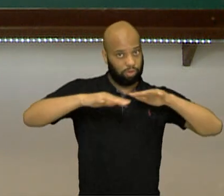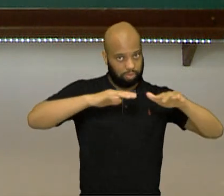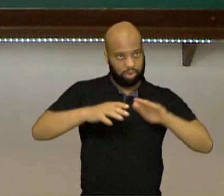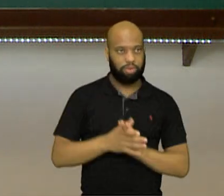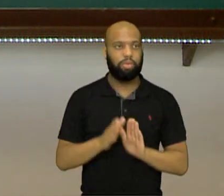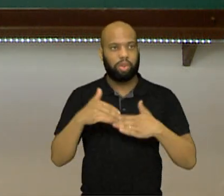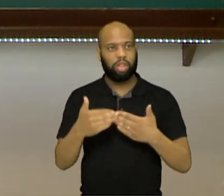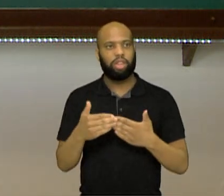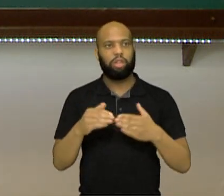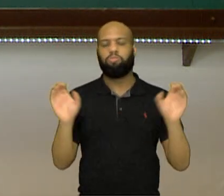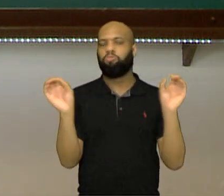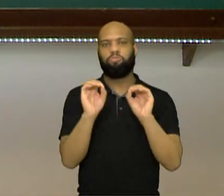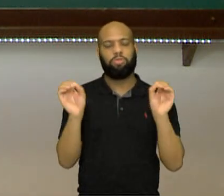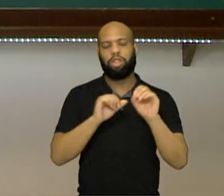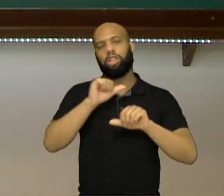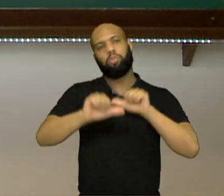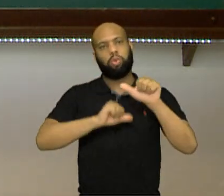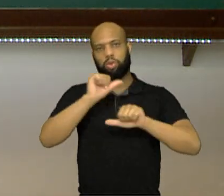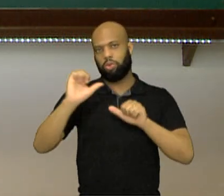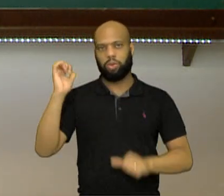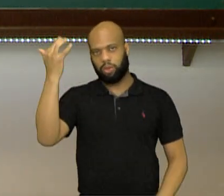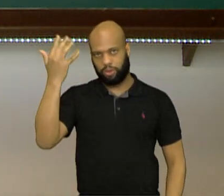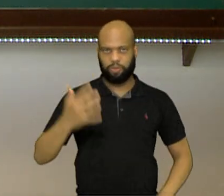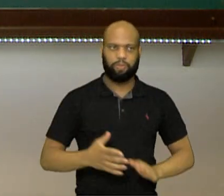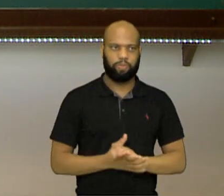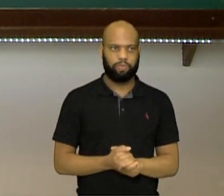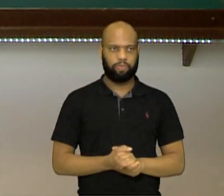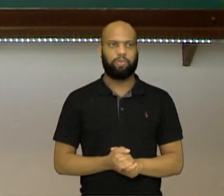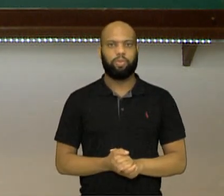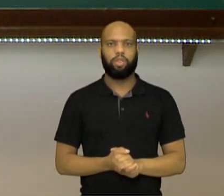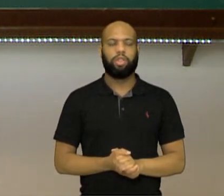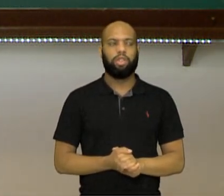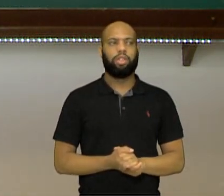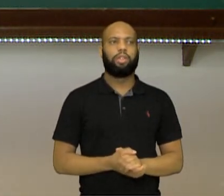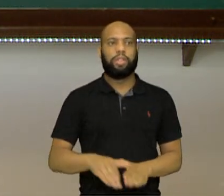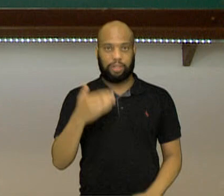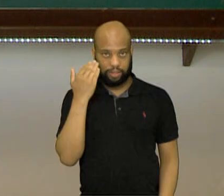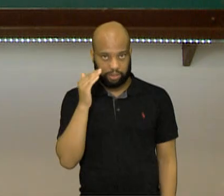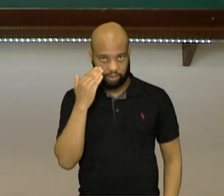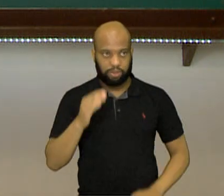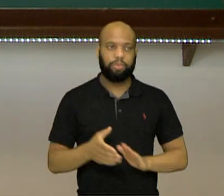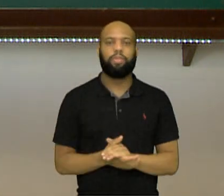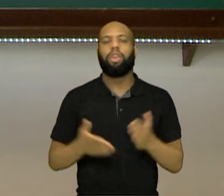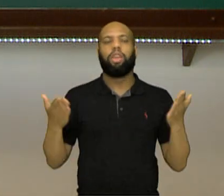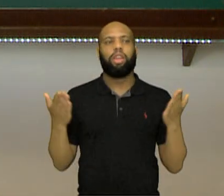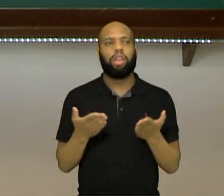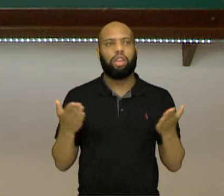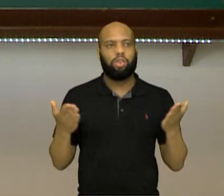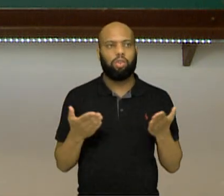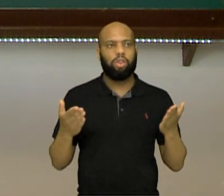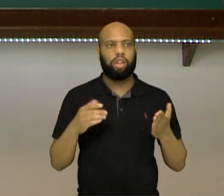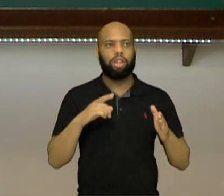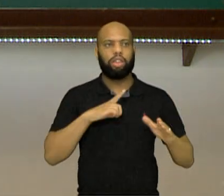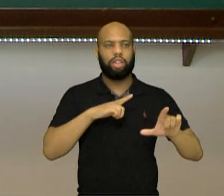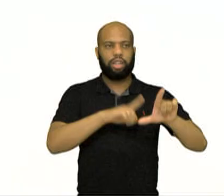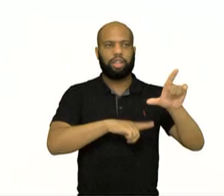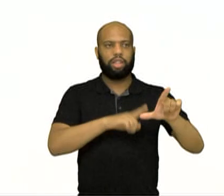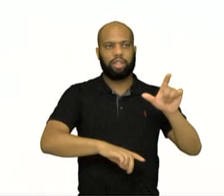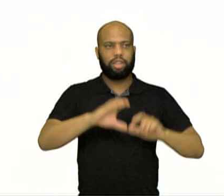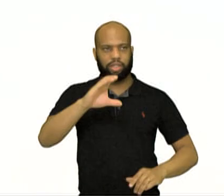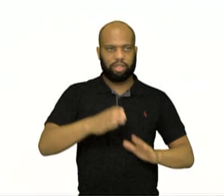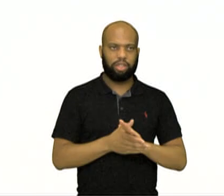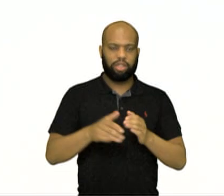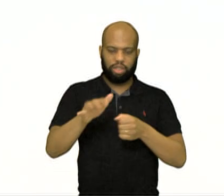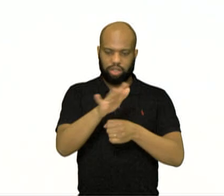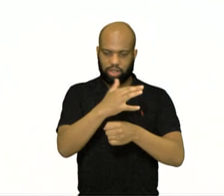Então, nenhuma transformação. Tá certo? Agora, letra C. A carga